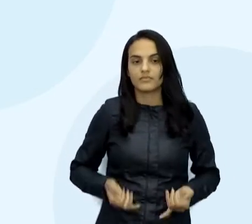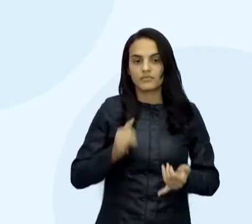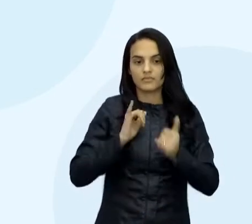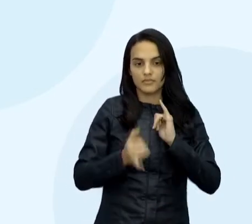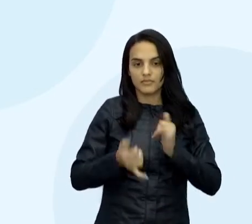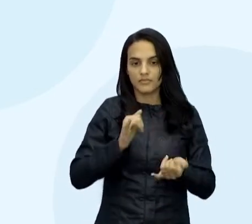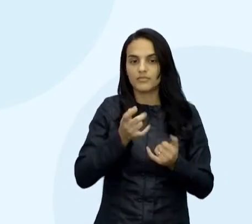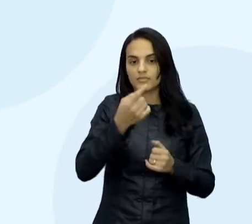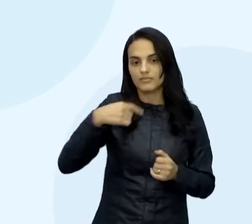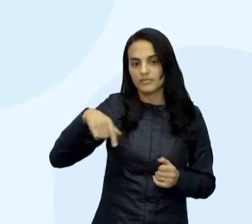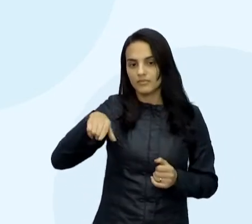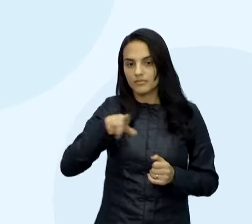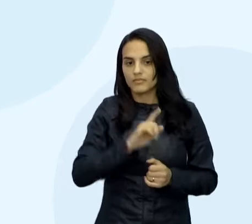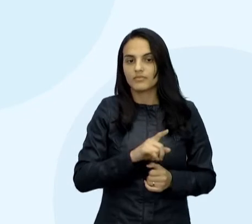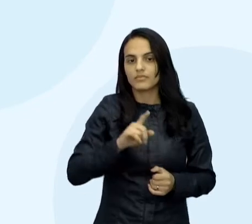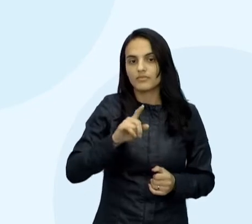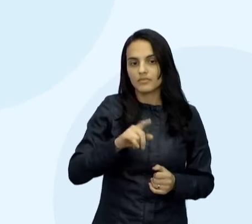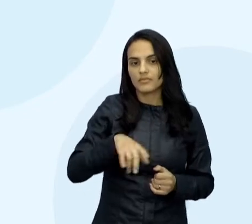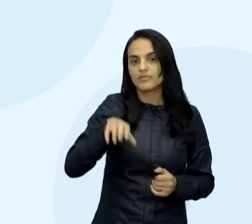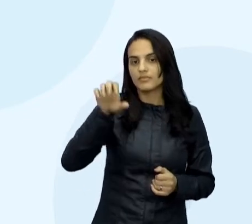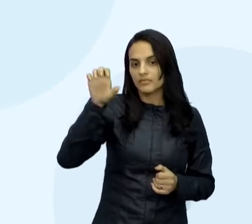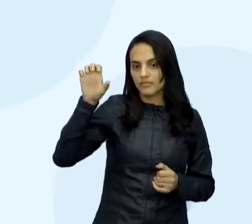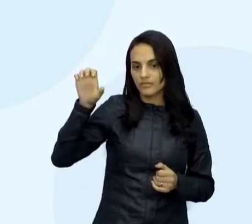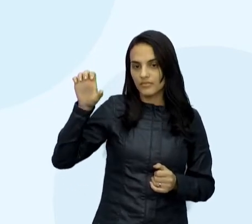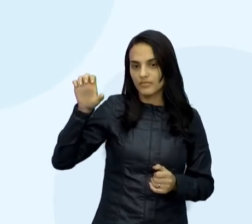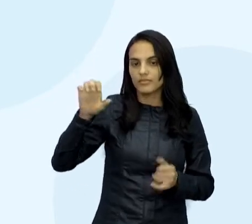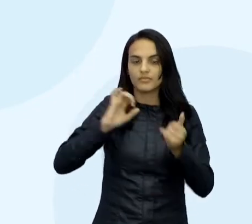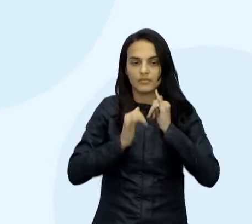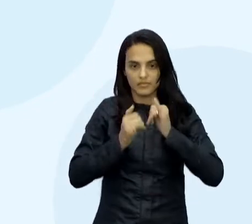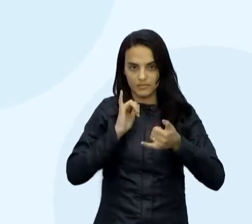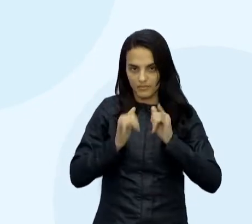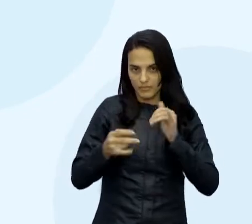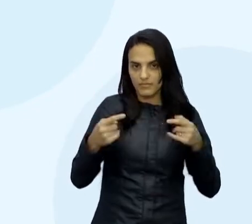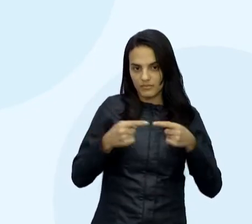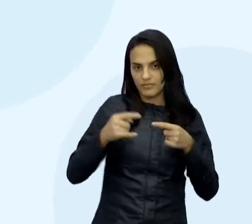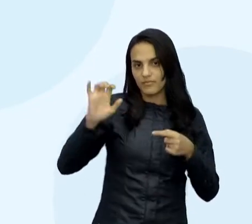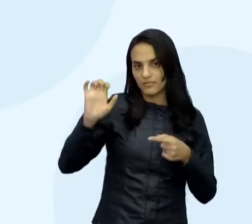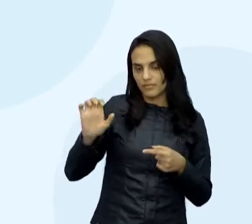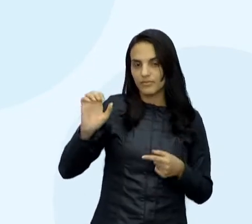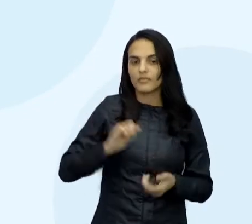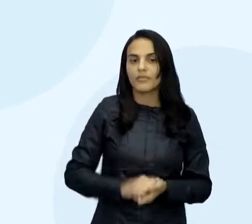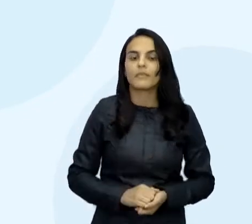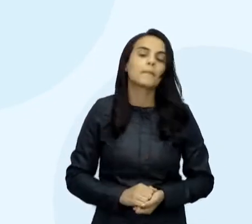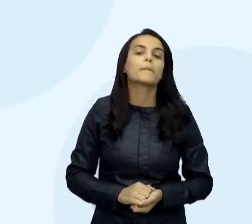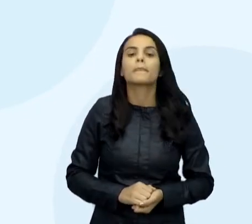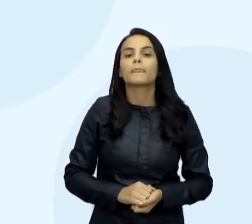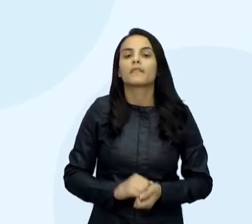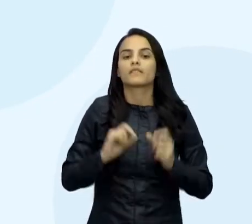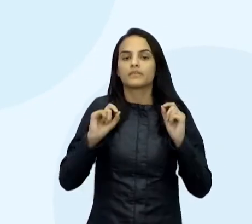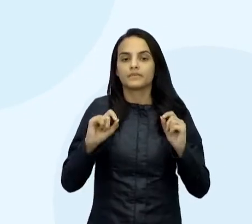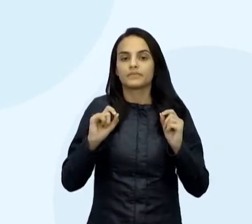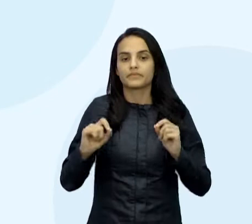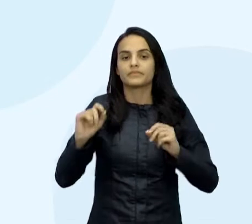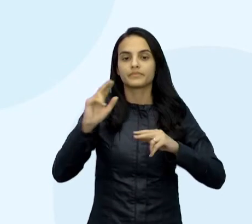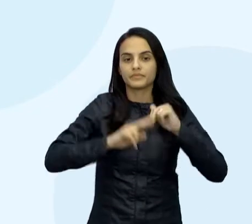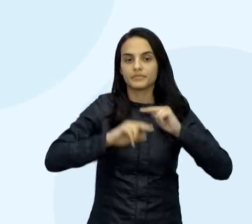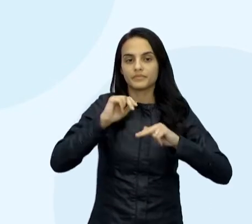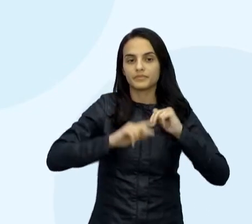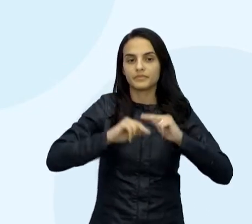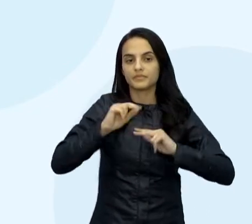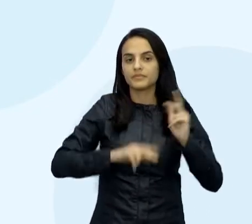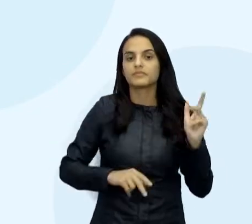elétrica, a gente vai chamar de IE, para não ficar escrevendo energia o tempo todo, de um aparelho eletrodoméstico é definido pelo produto, no caso